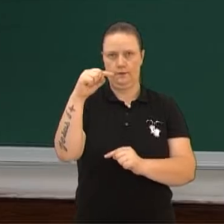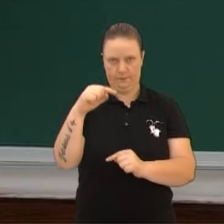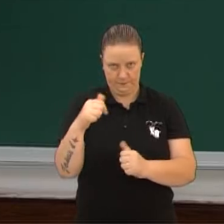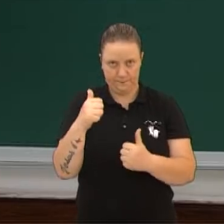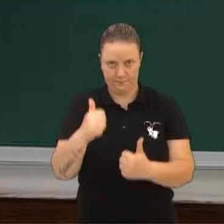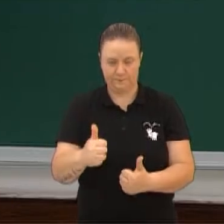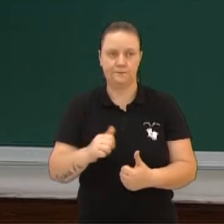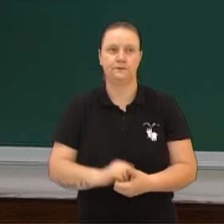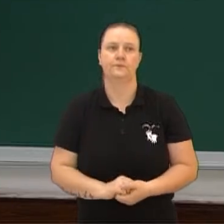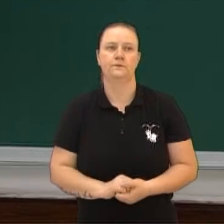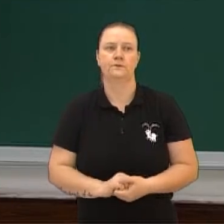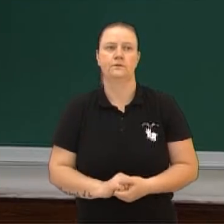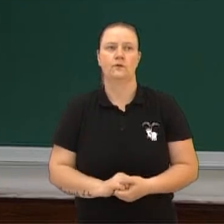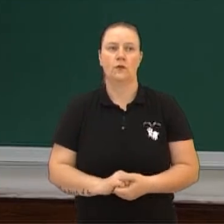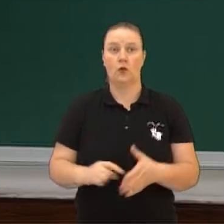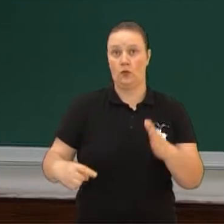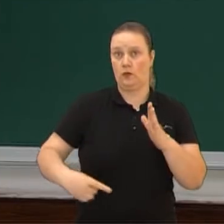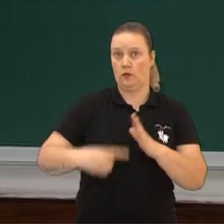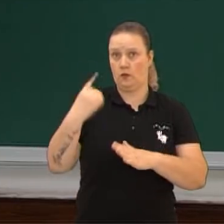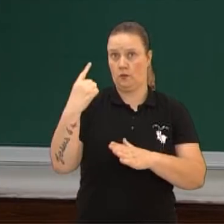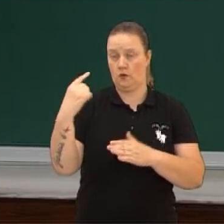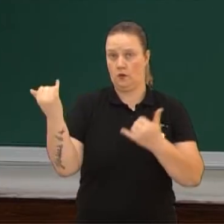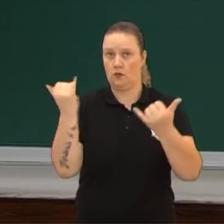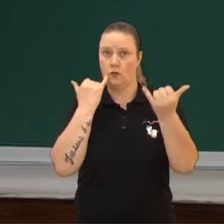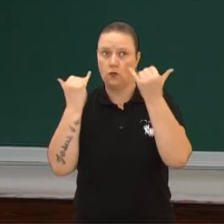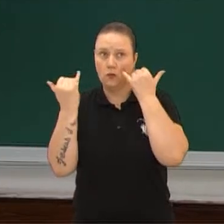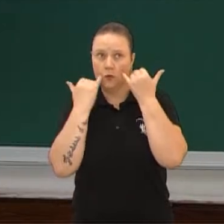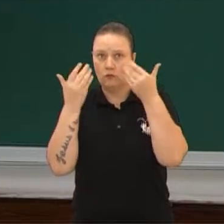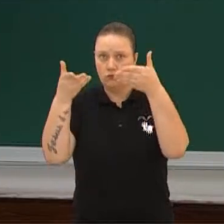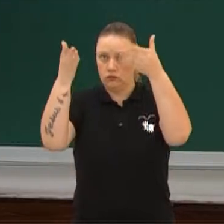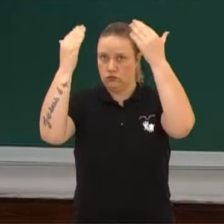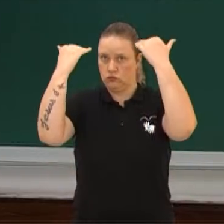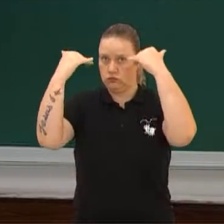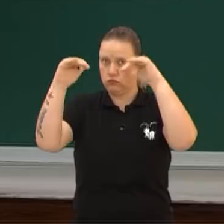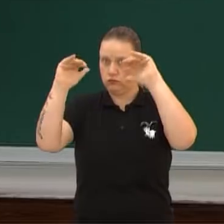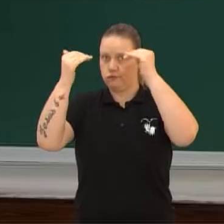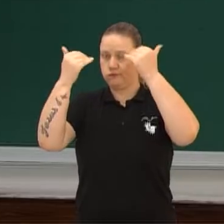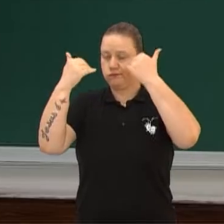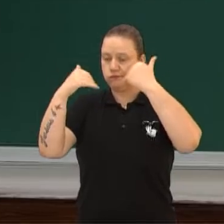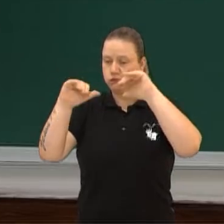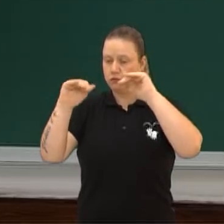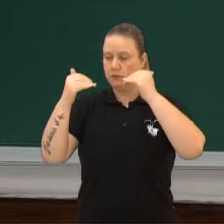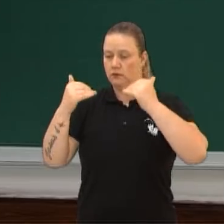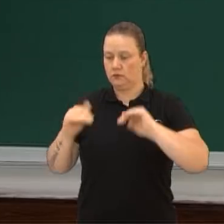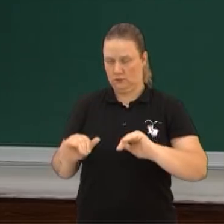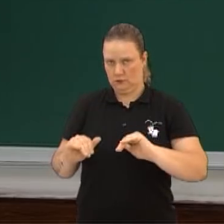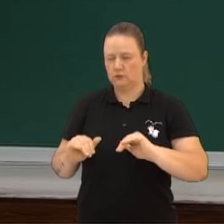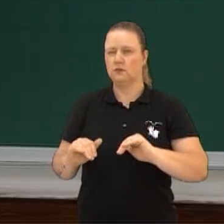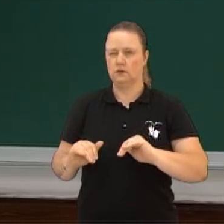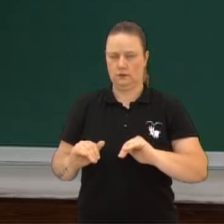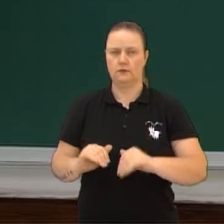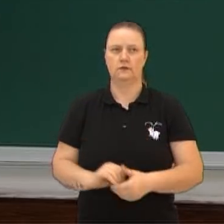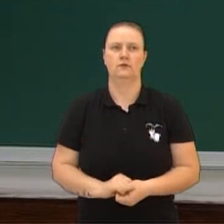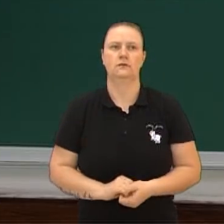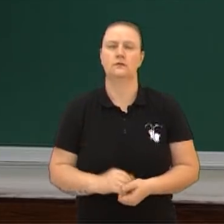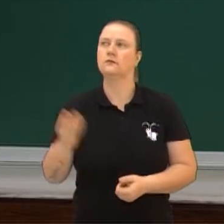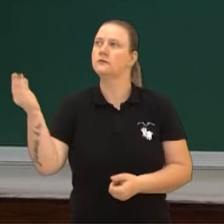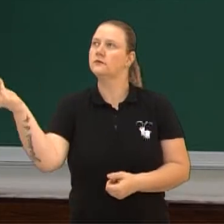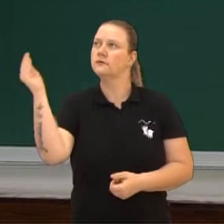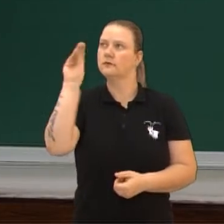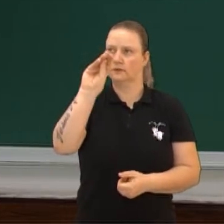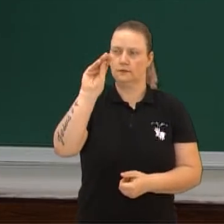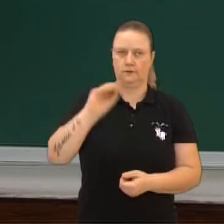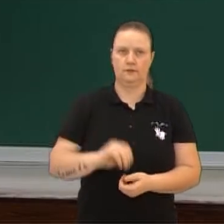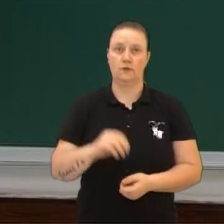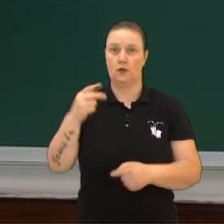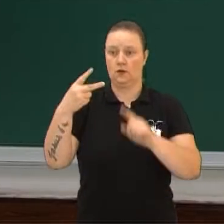Então, fui lá no primeiro dado que eu estou marcando. Eu estou seguindo aqui a tabela, tá bom? Agora, o próximo